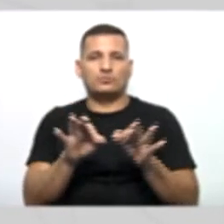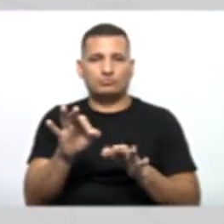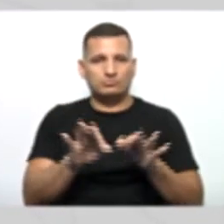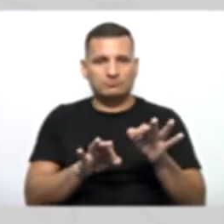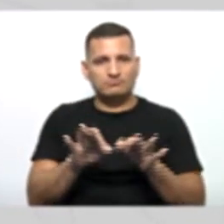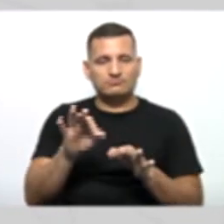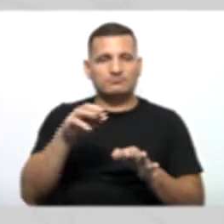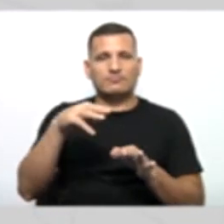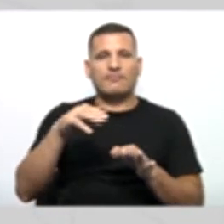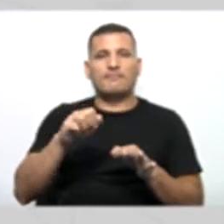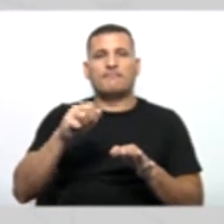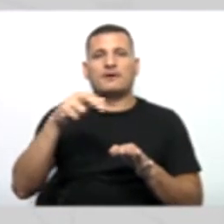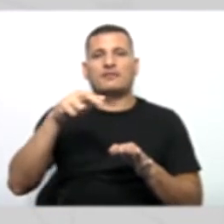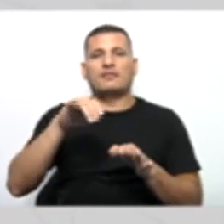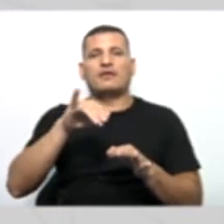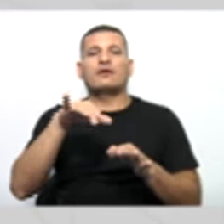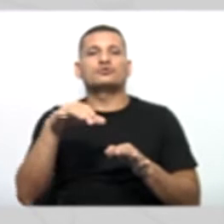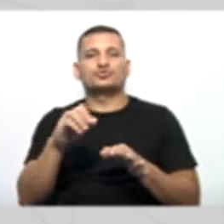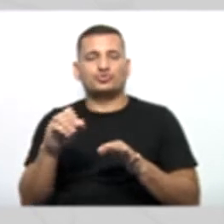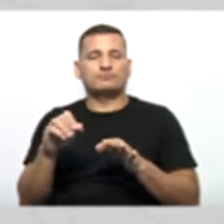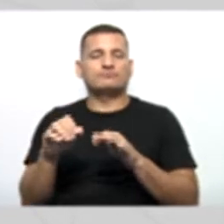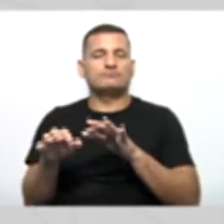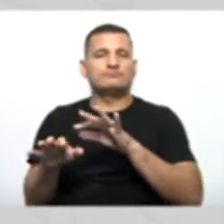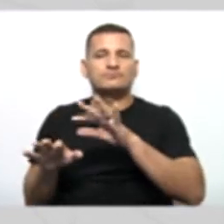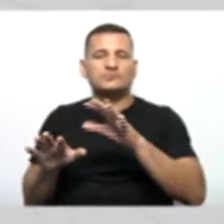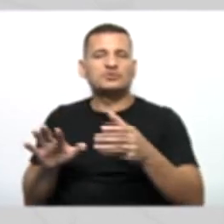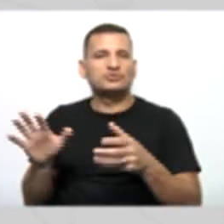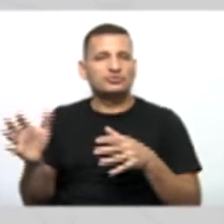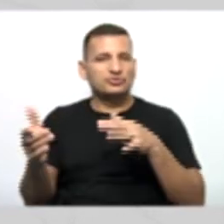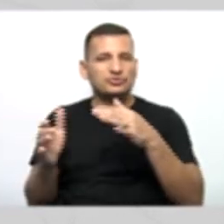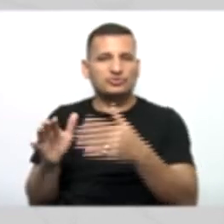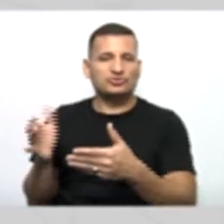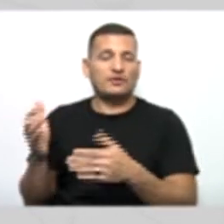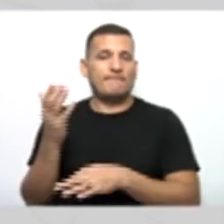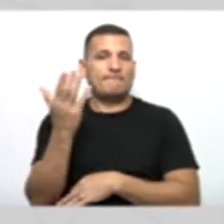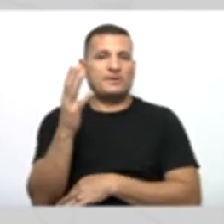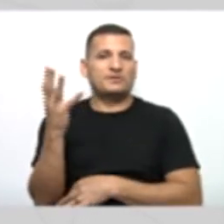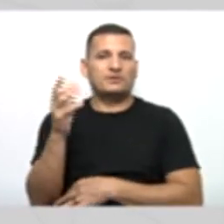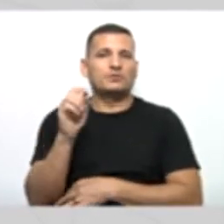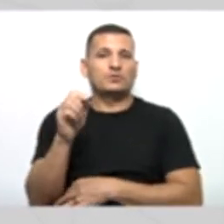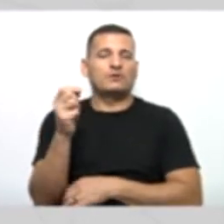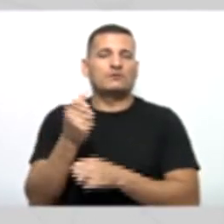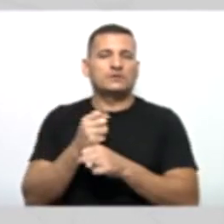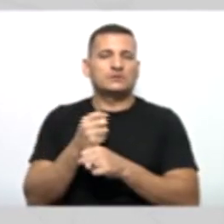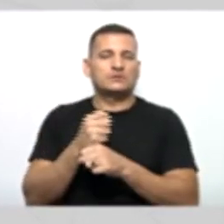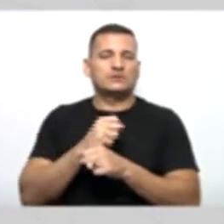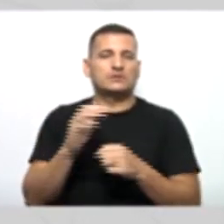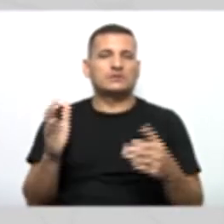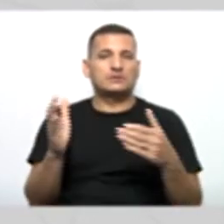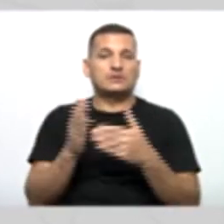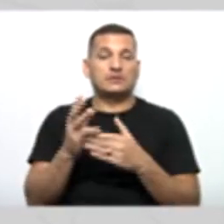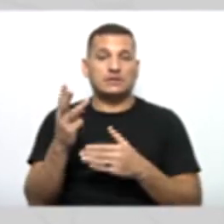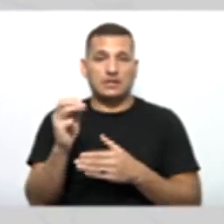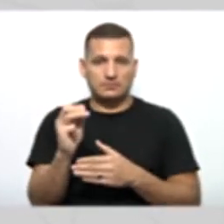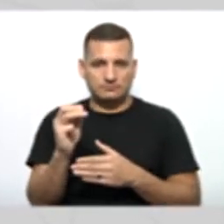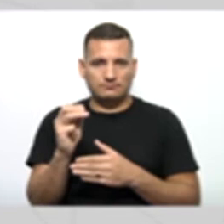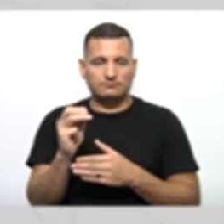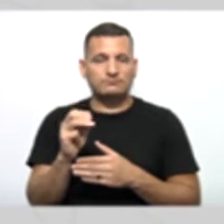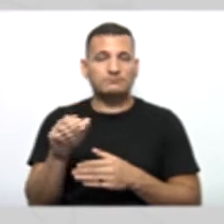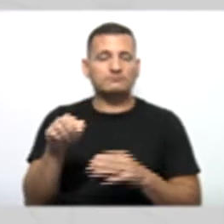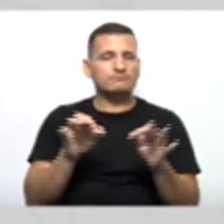previa a retirada da madeira de toda a área em um prazo de 30 anos. O plano